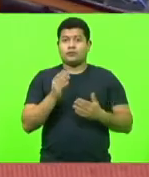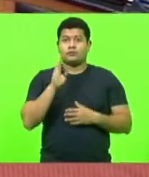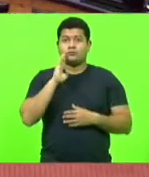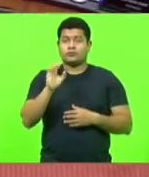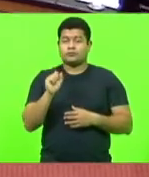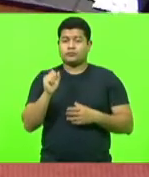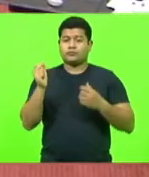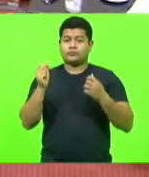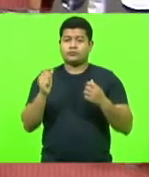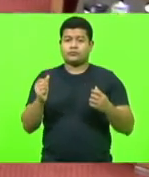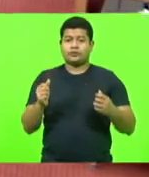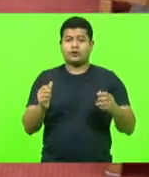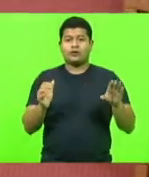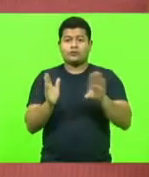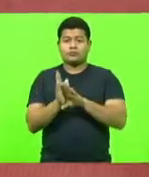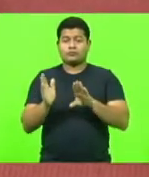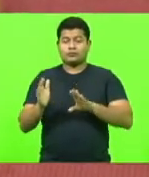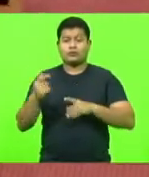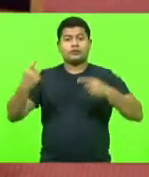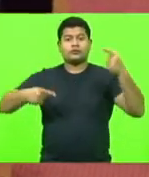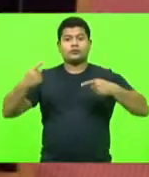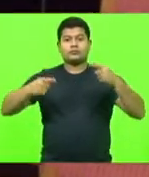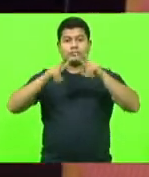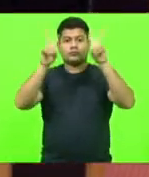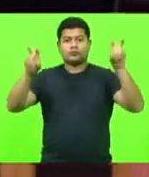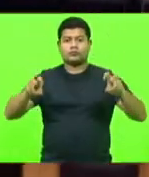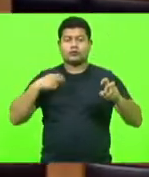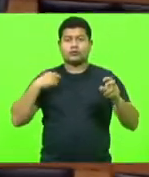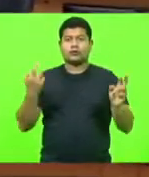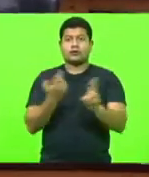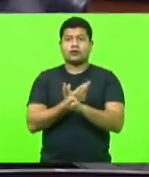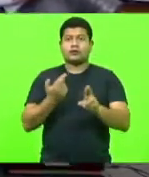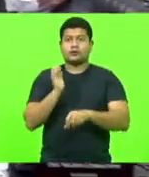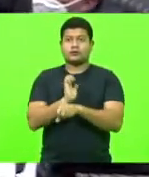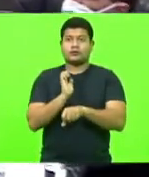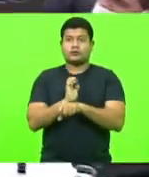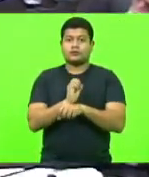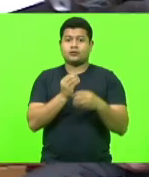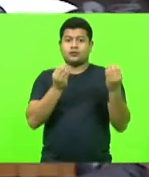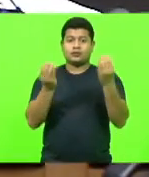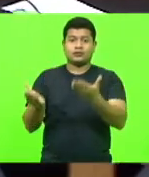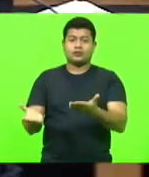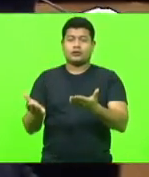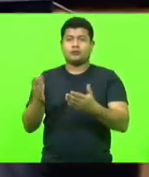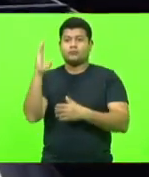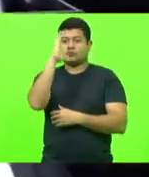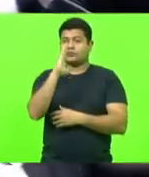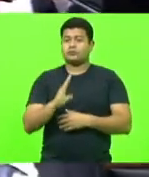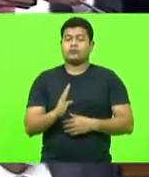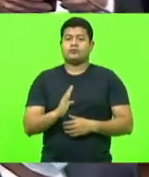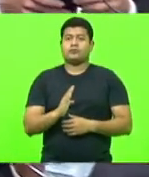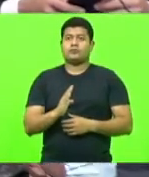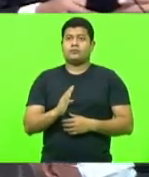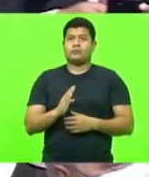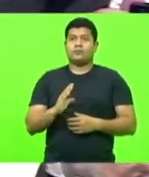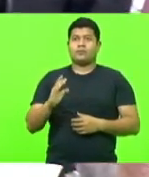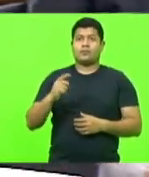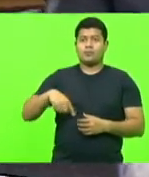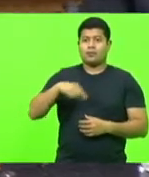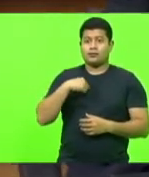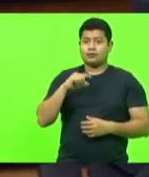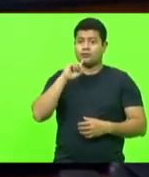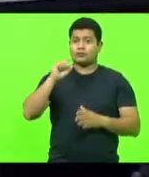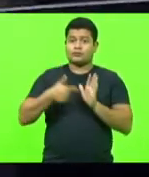casa um debate aqui com relação ao que o Estado de Santa Catarina fornece para o Brasil. E recebemos uma denúncia